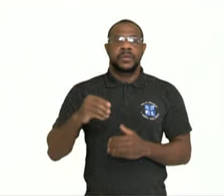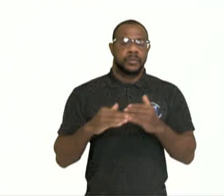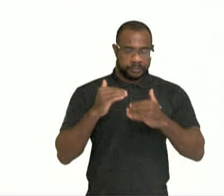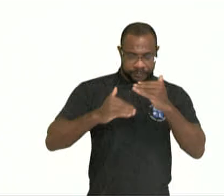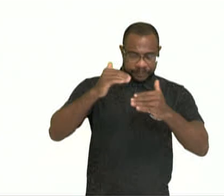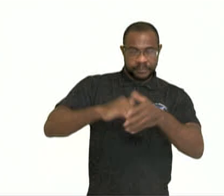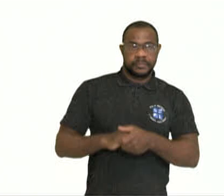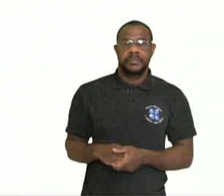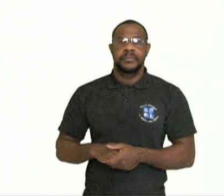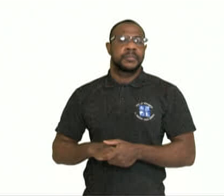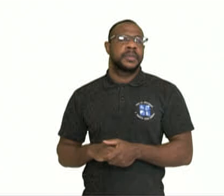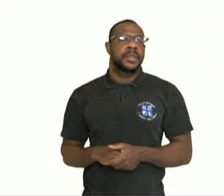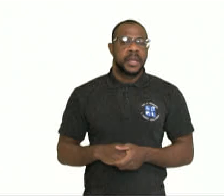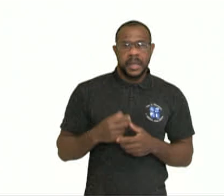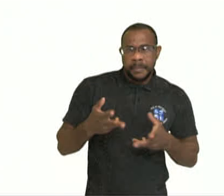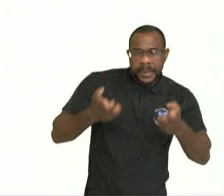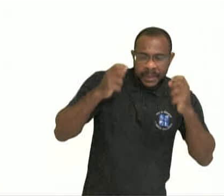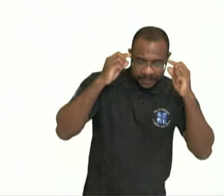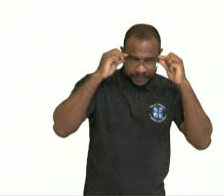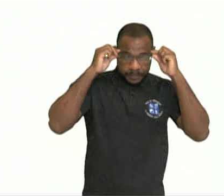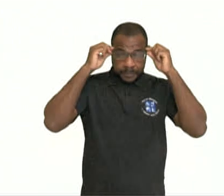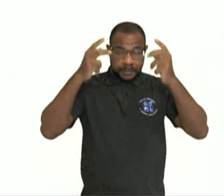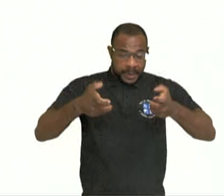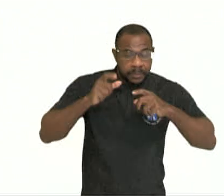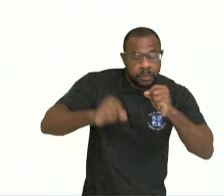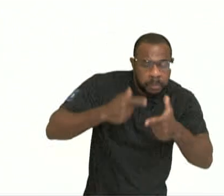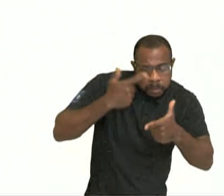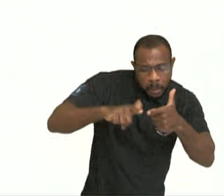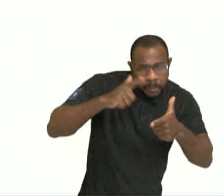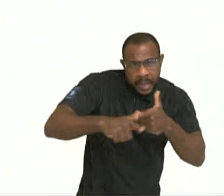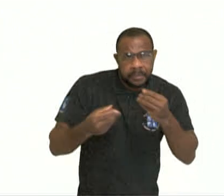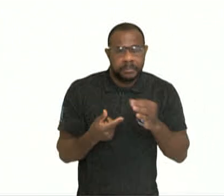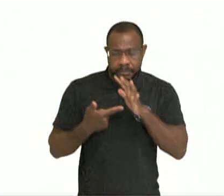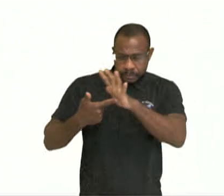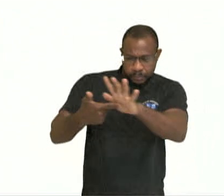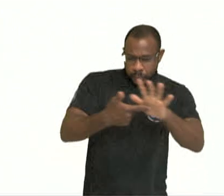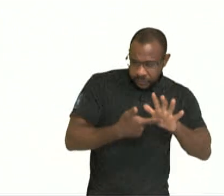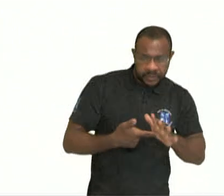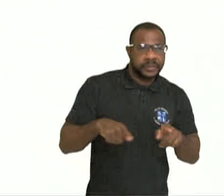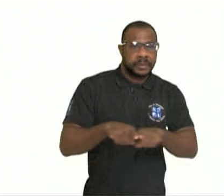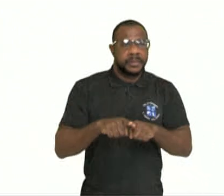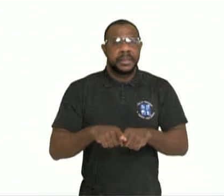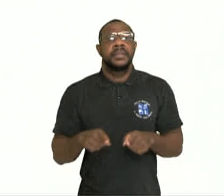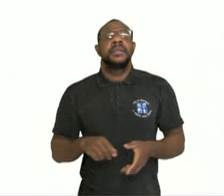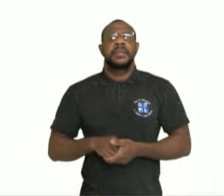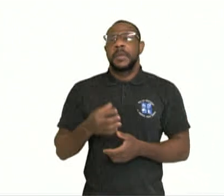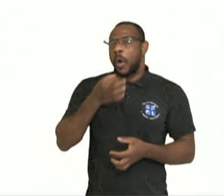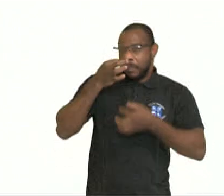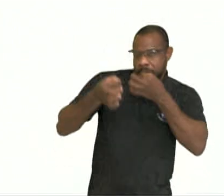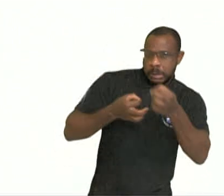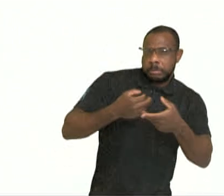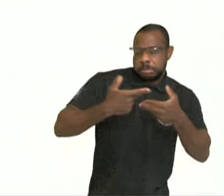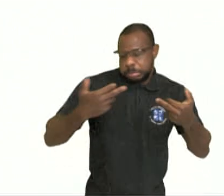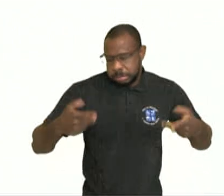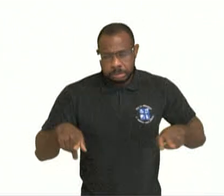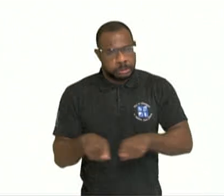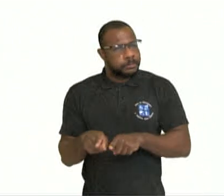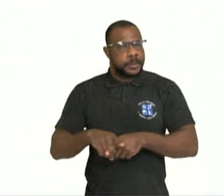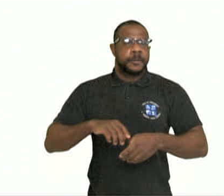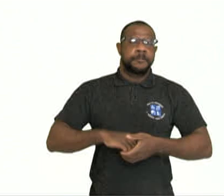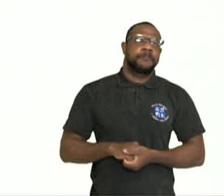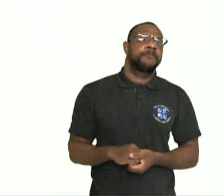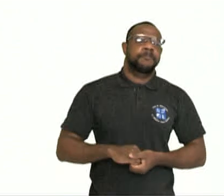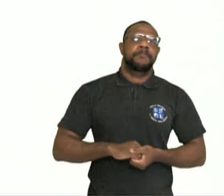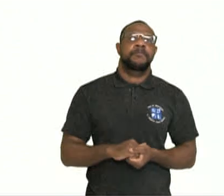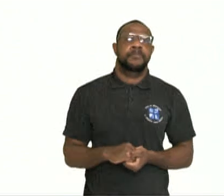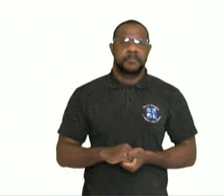relata e analisa o problema, apresentando argumentos, fundamentos com o ponto de vista, fundamentados com o ponto de